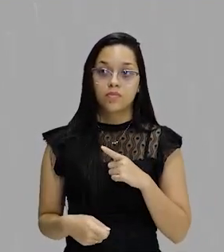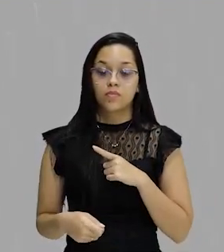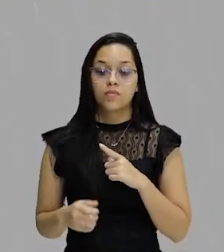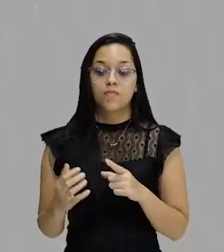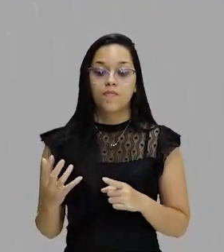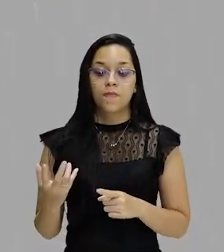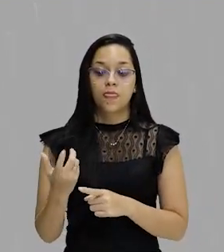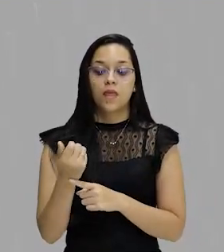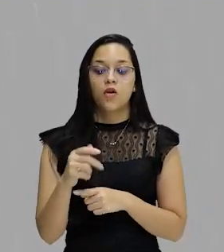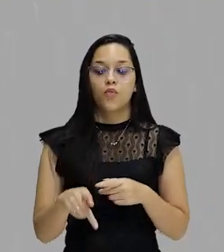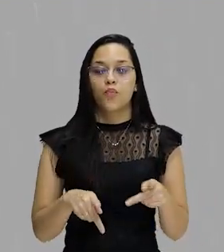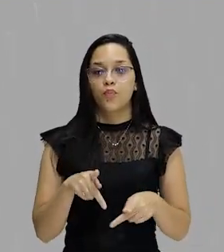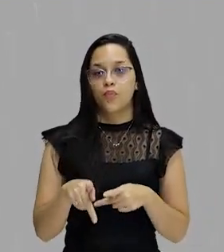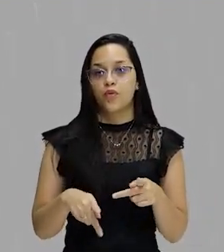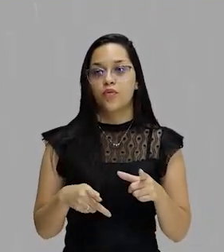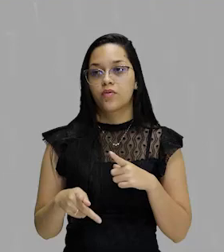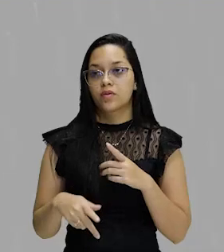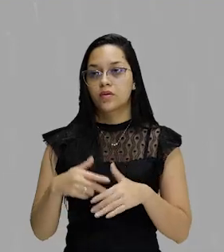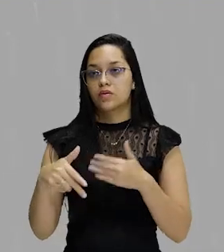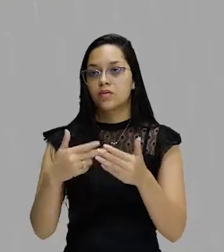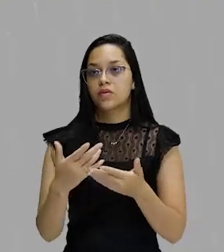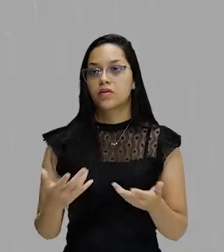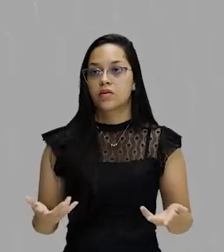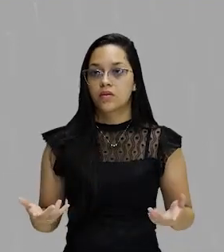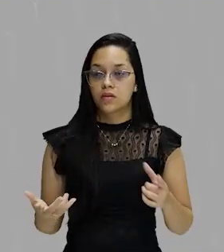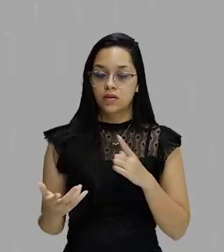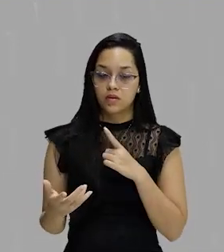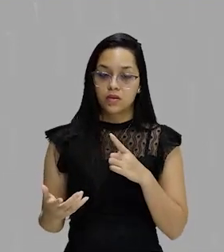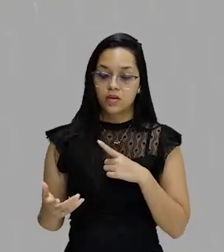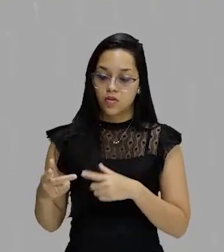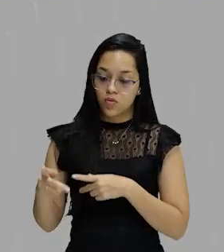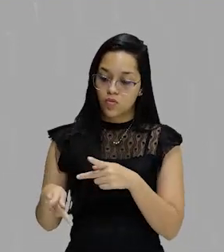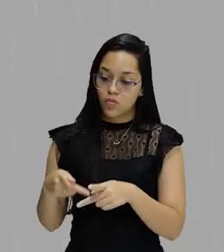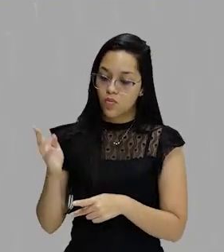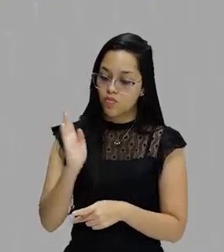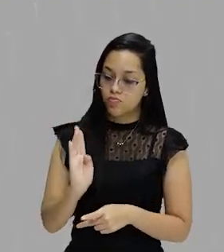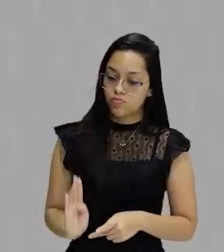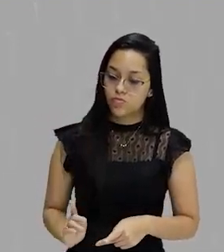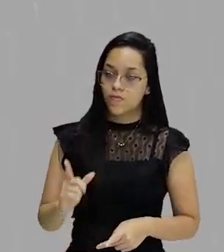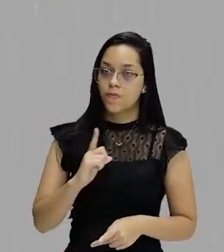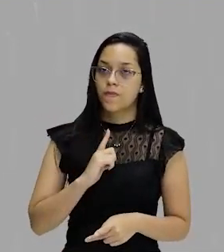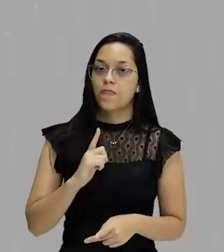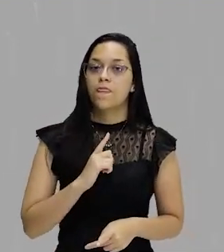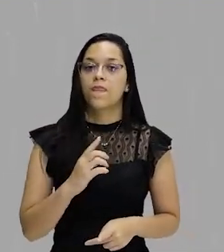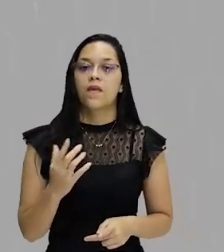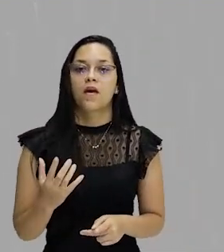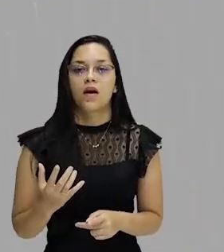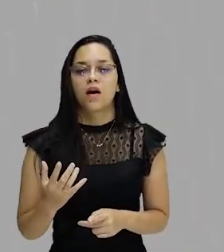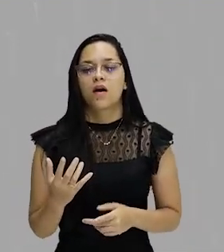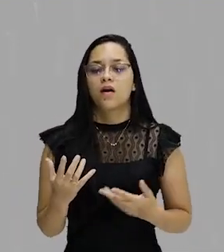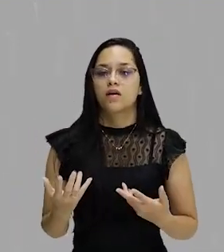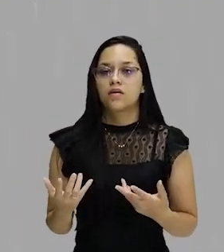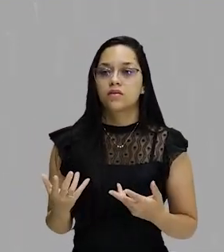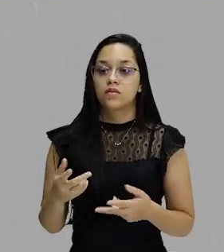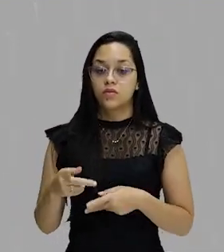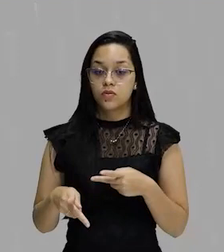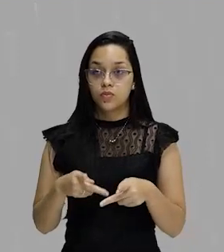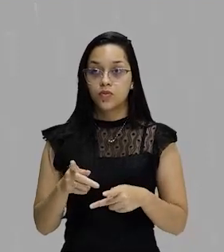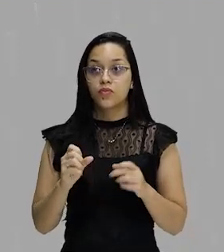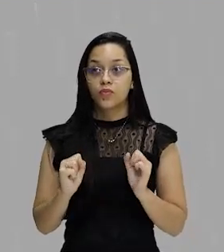povo. Desenvolver a arte popular brasileira. A arte ao povo. Para que o